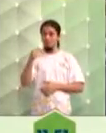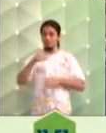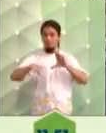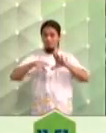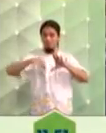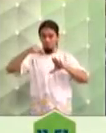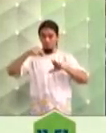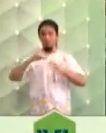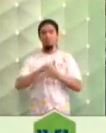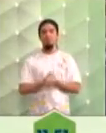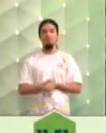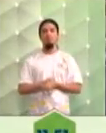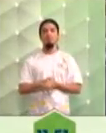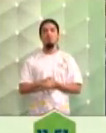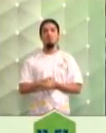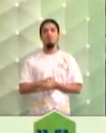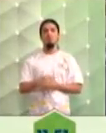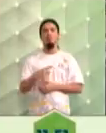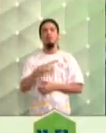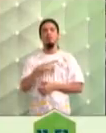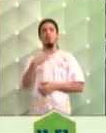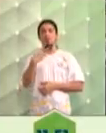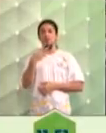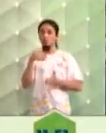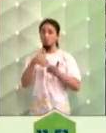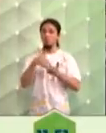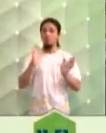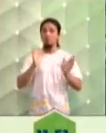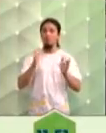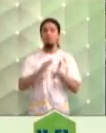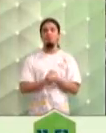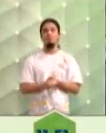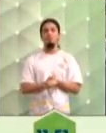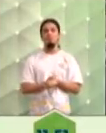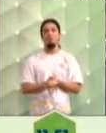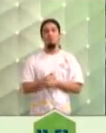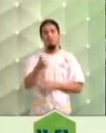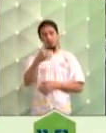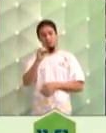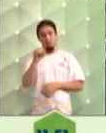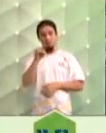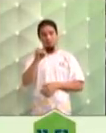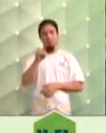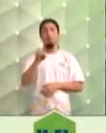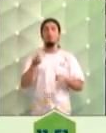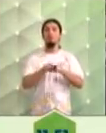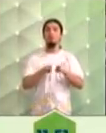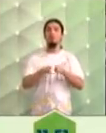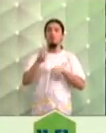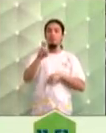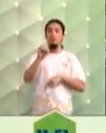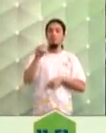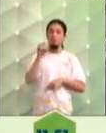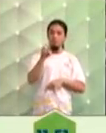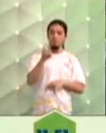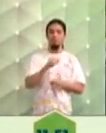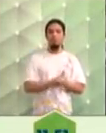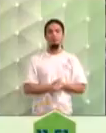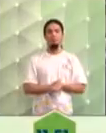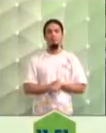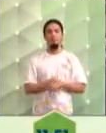um dos três últimos, né? São os três últimos de 10 mil e o último de 50 mil. Vamos lá que é o quarto sorteio, Juscelio. Pode dar o